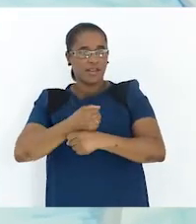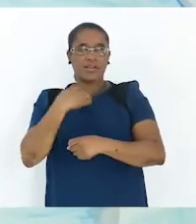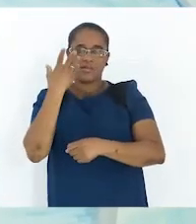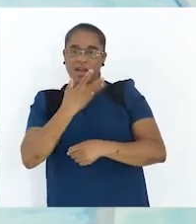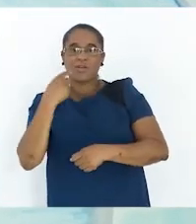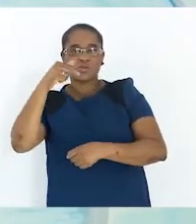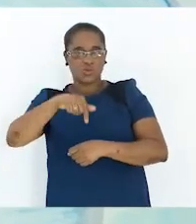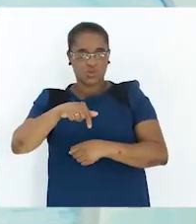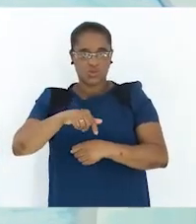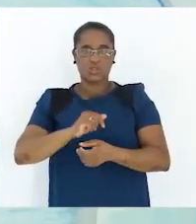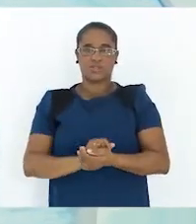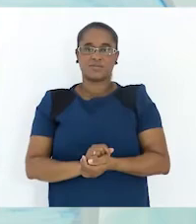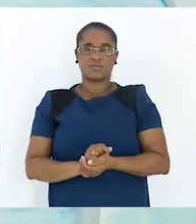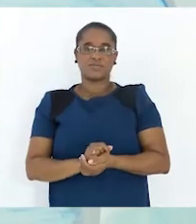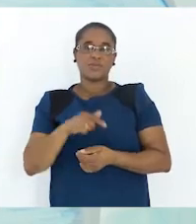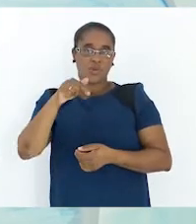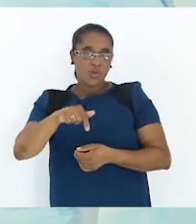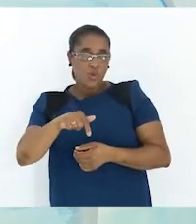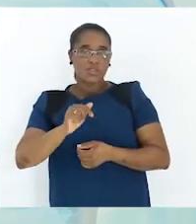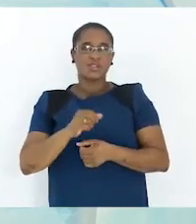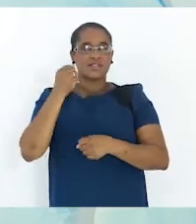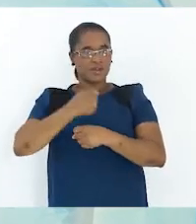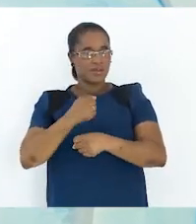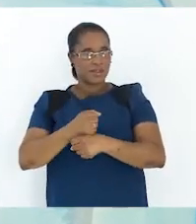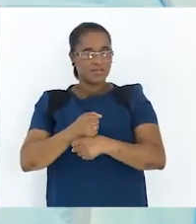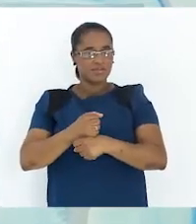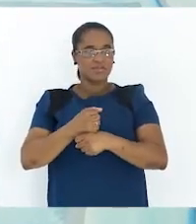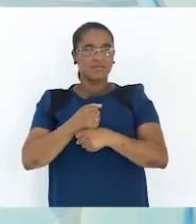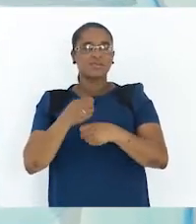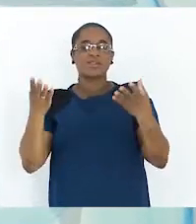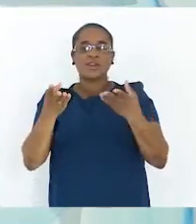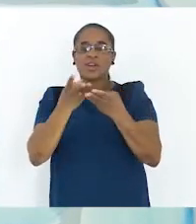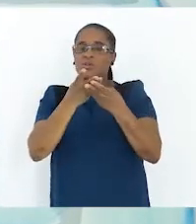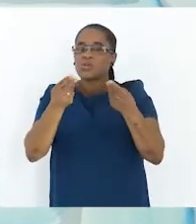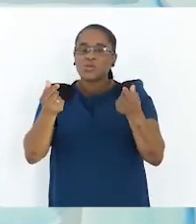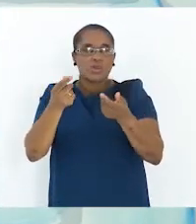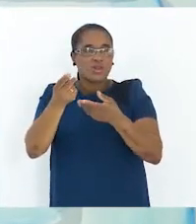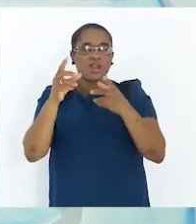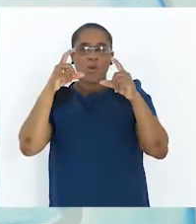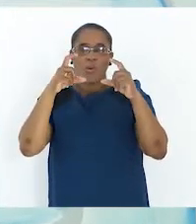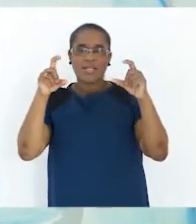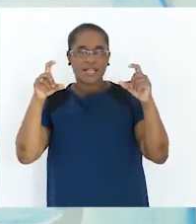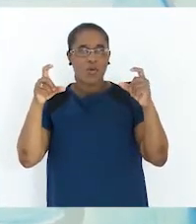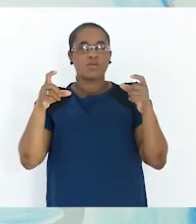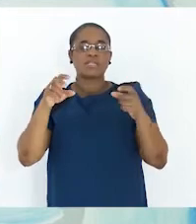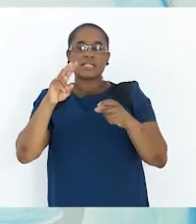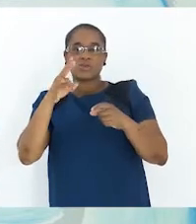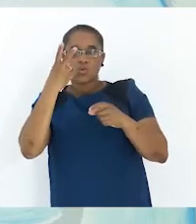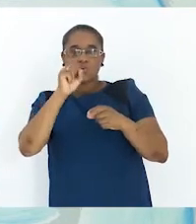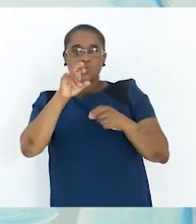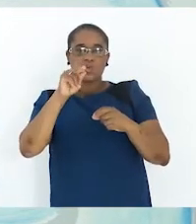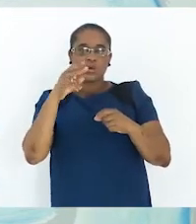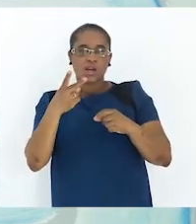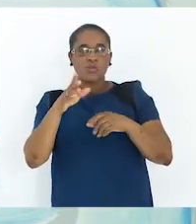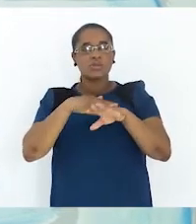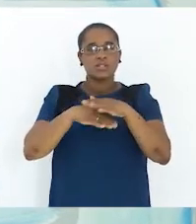hoje. Nós vimos a resolução de equações do segundo grau usando a